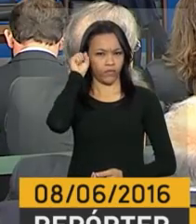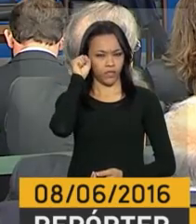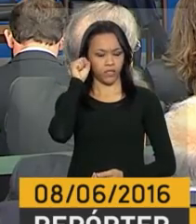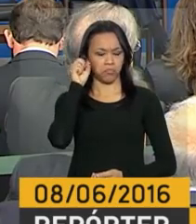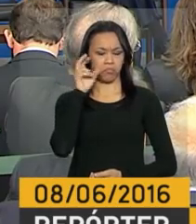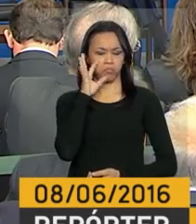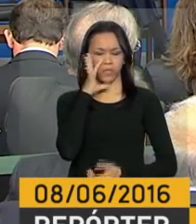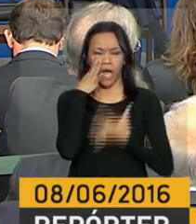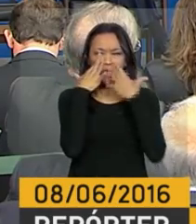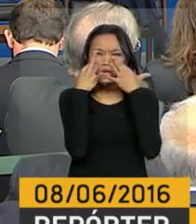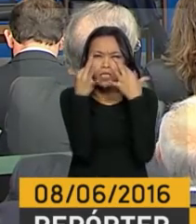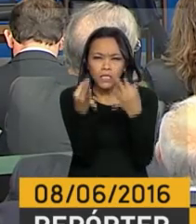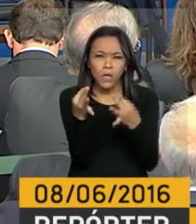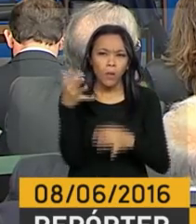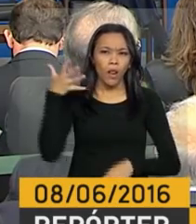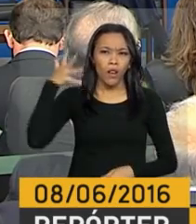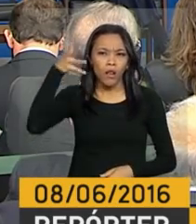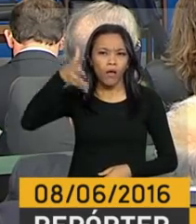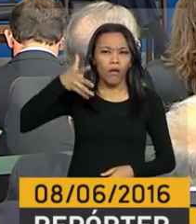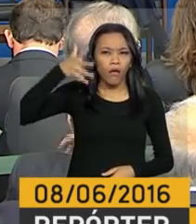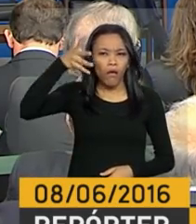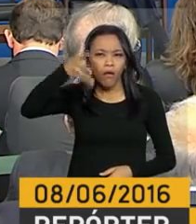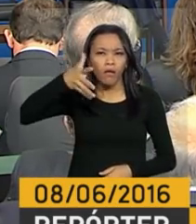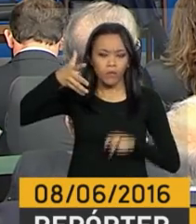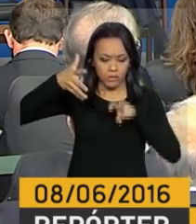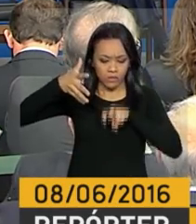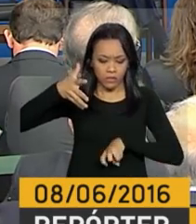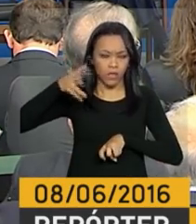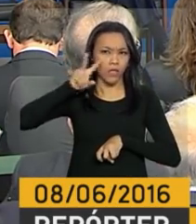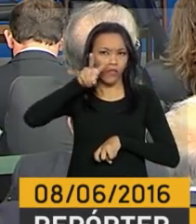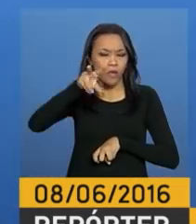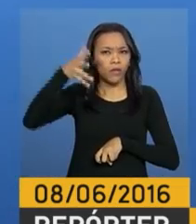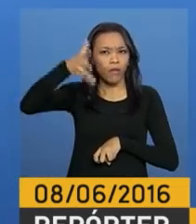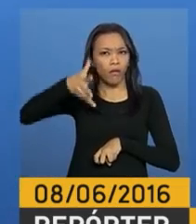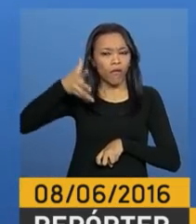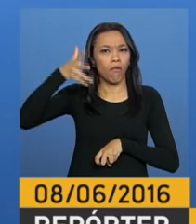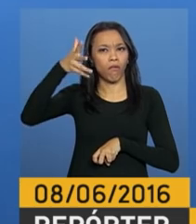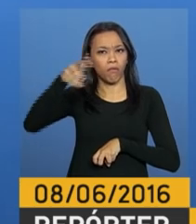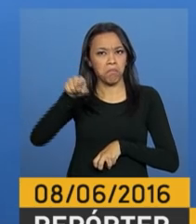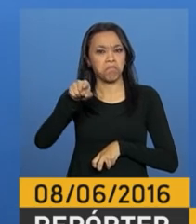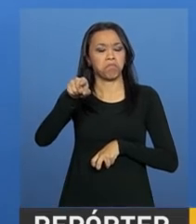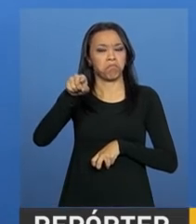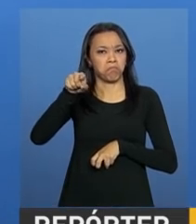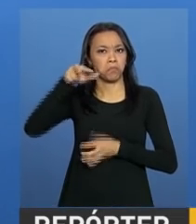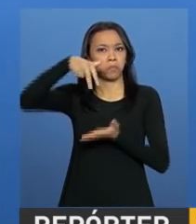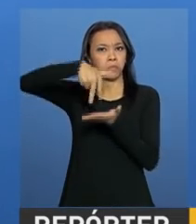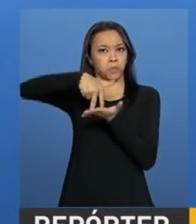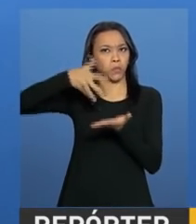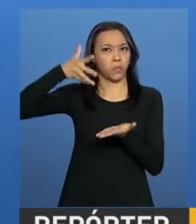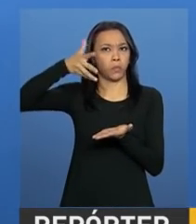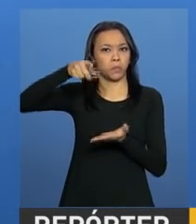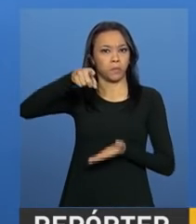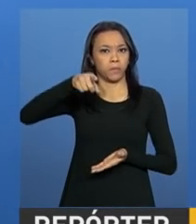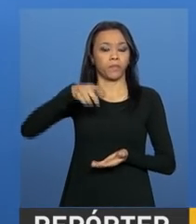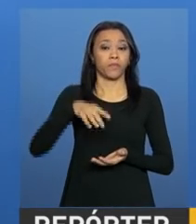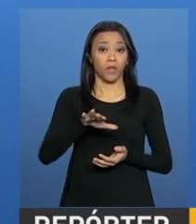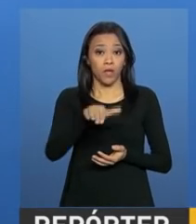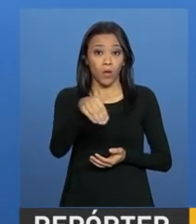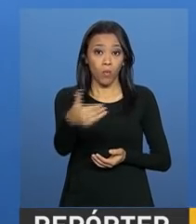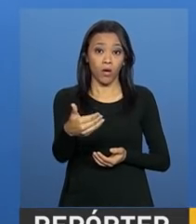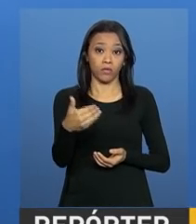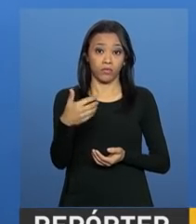discurso do presidente pauloa certamente quando no Exercício da